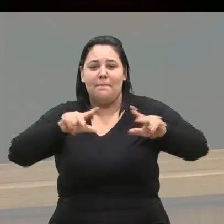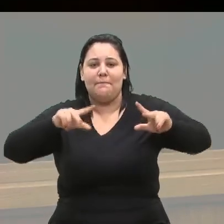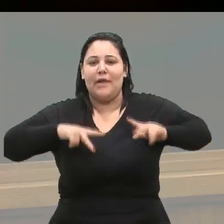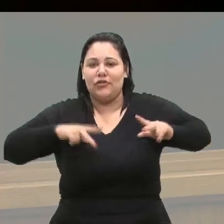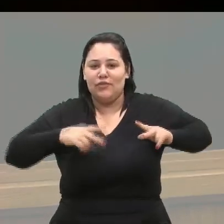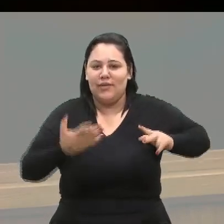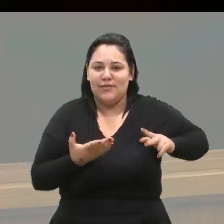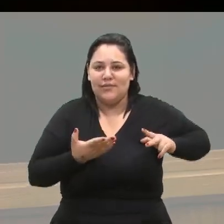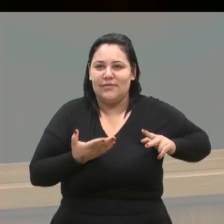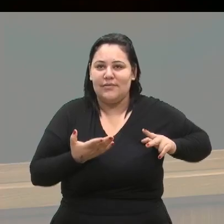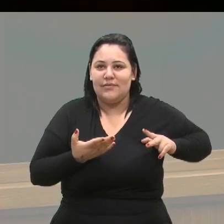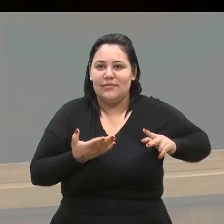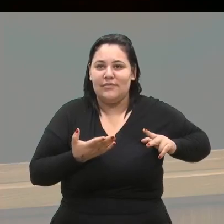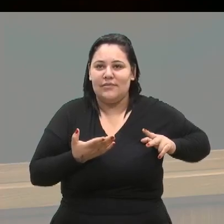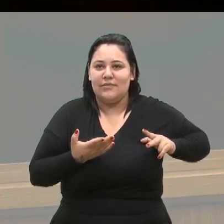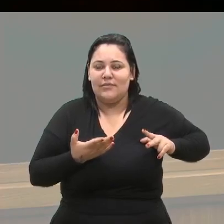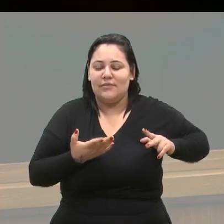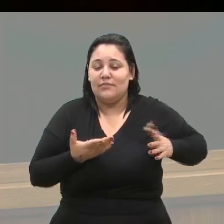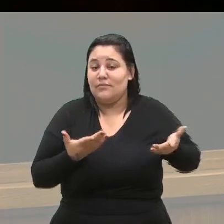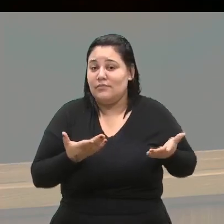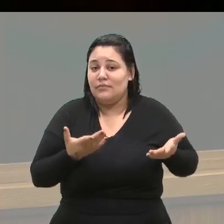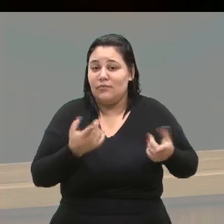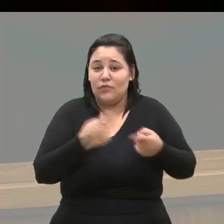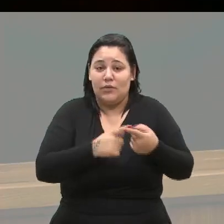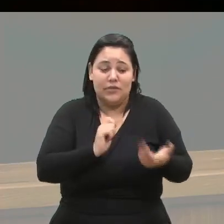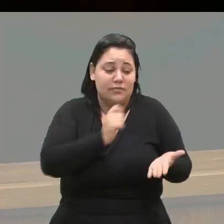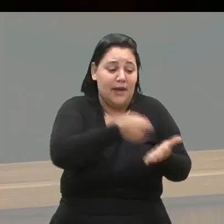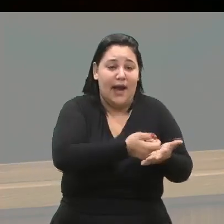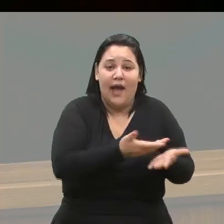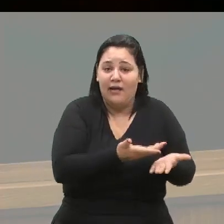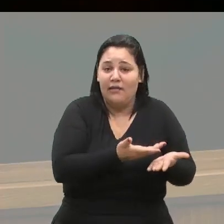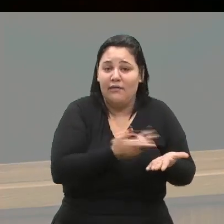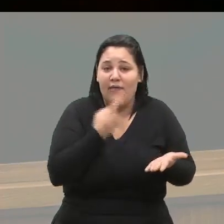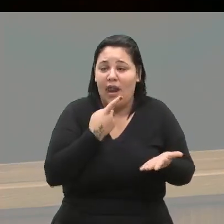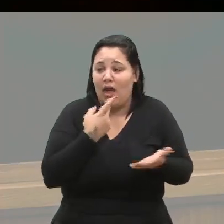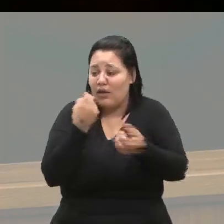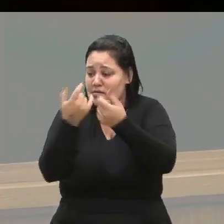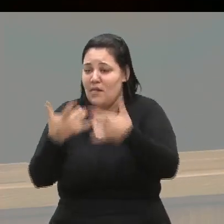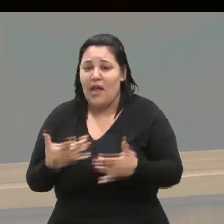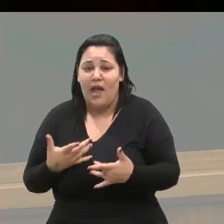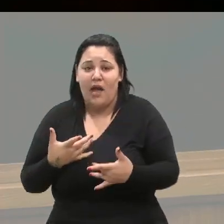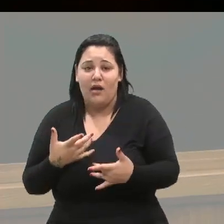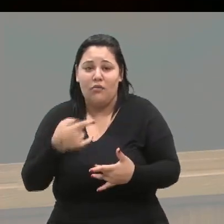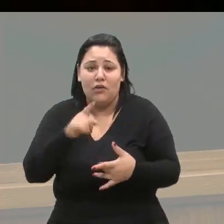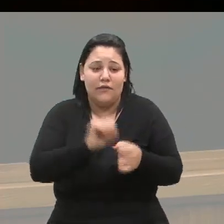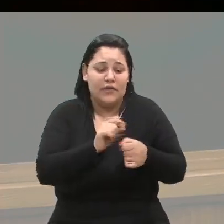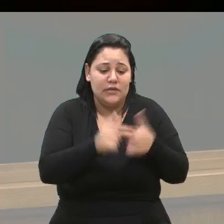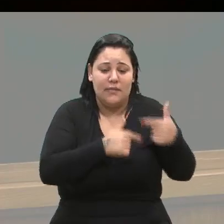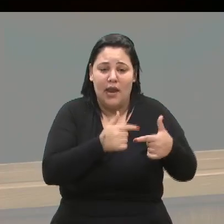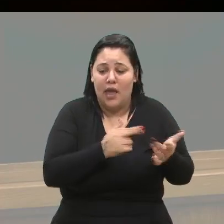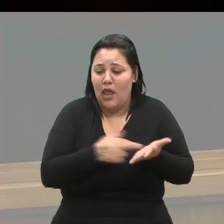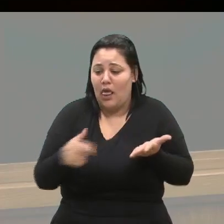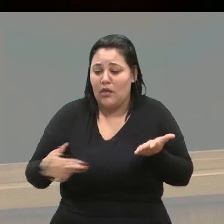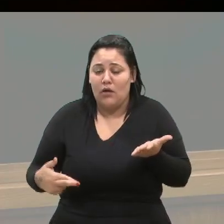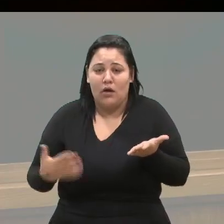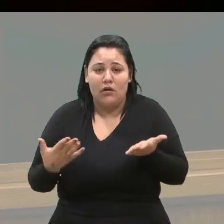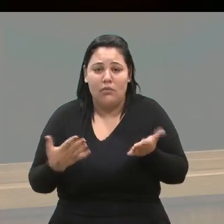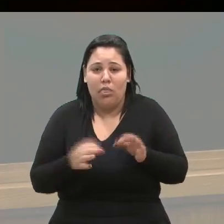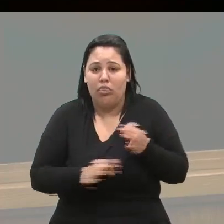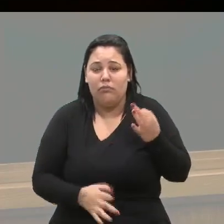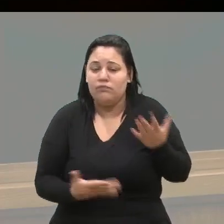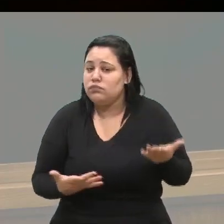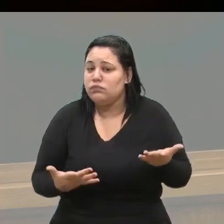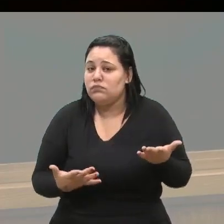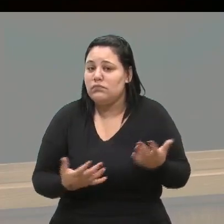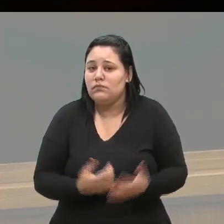devendo tanto para isso, tanto para aquilo, prestando conta de tudo, relatórios, teriam acesso aos relatórios, mais uma série de coisas.